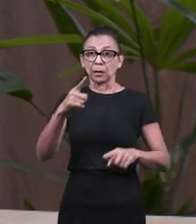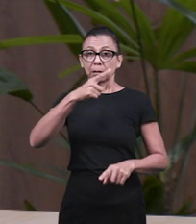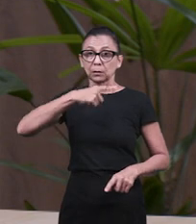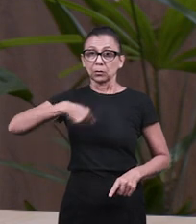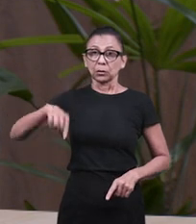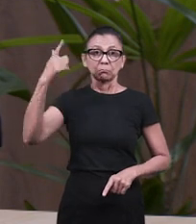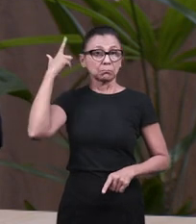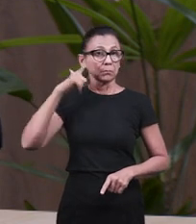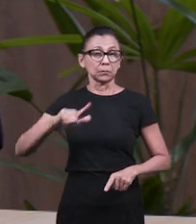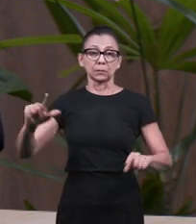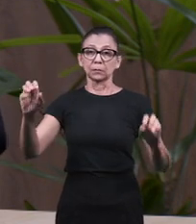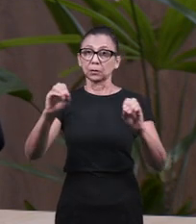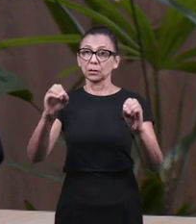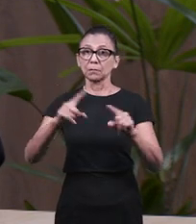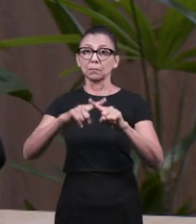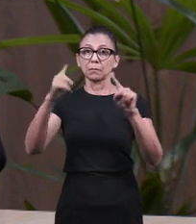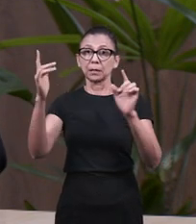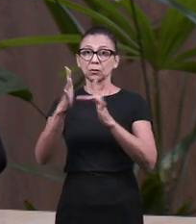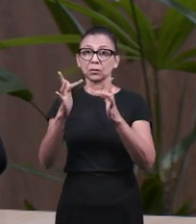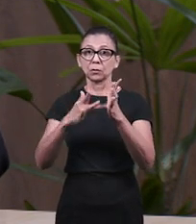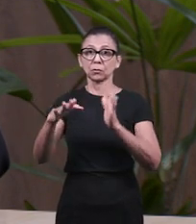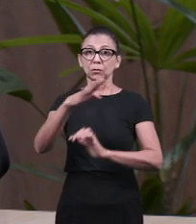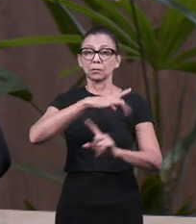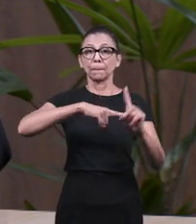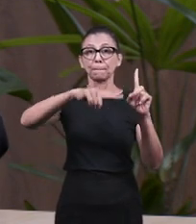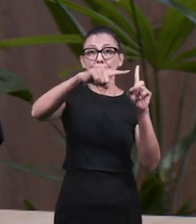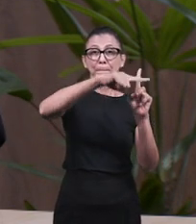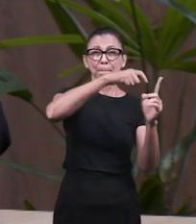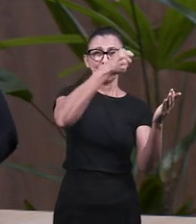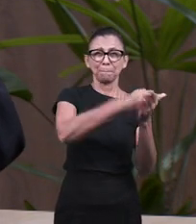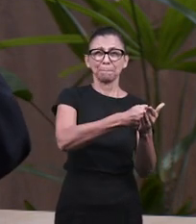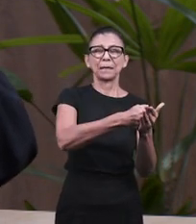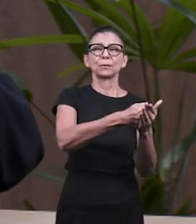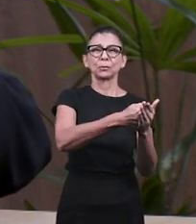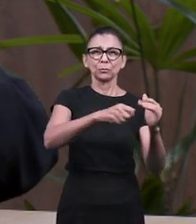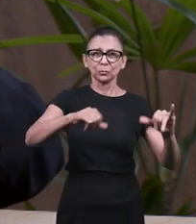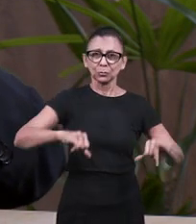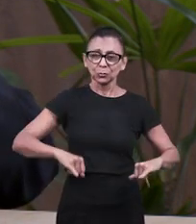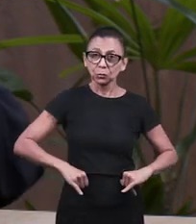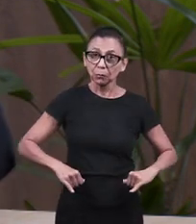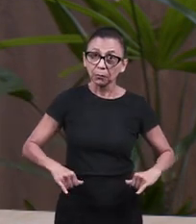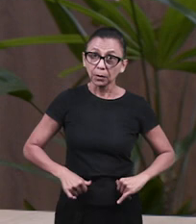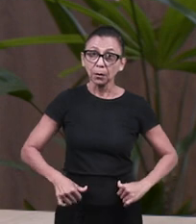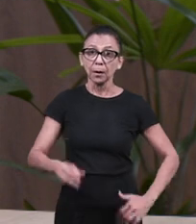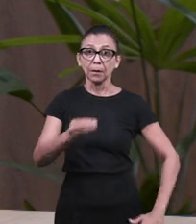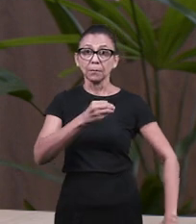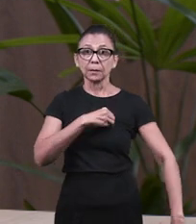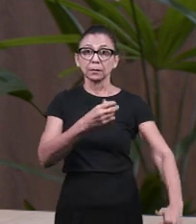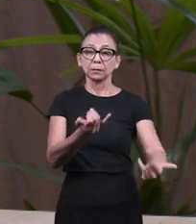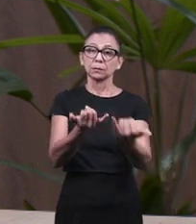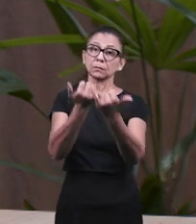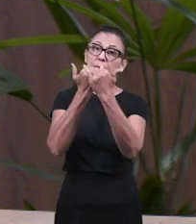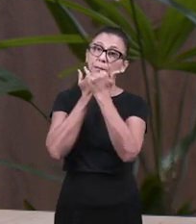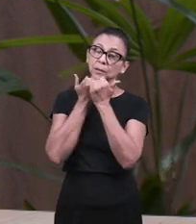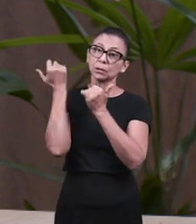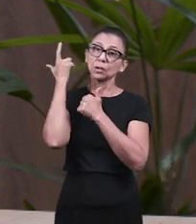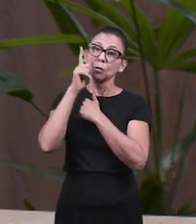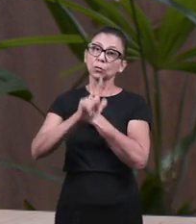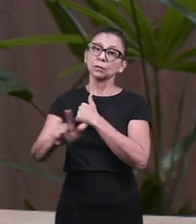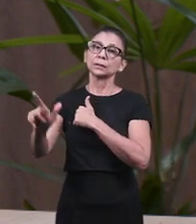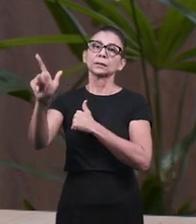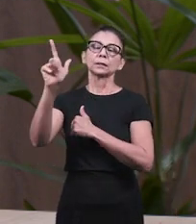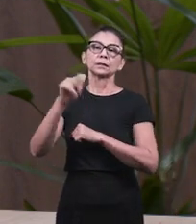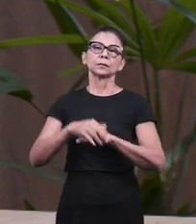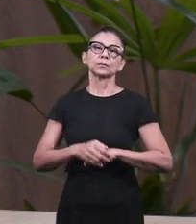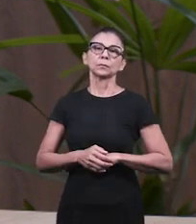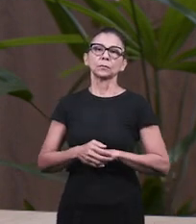seja, no momento que Jesus pagou o preço pelo pecado, nossos pecados foram perdoados, nós alcançamos a perfeição e